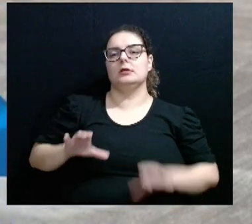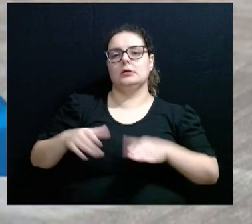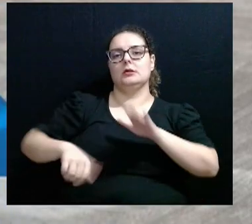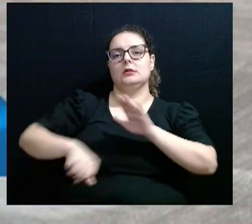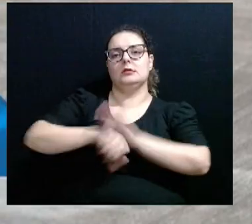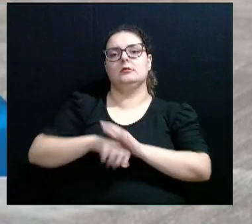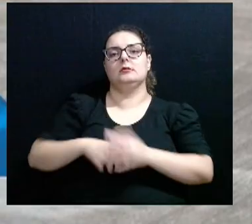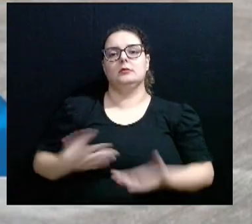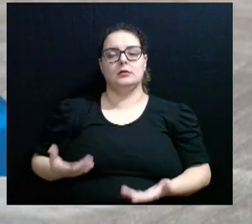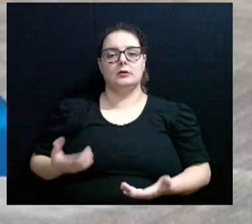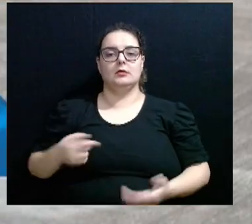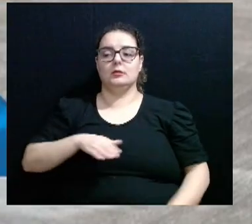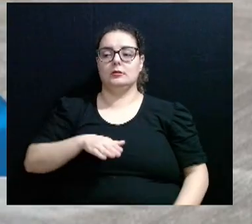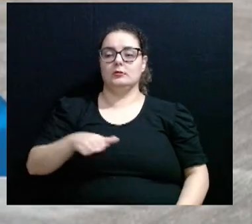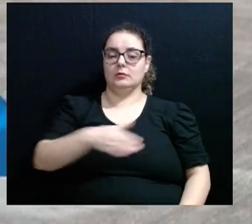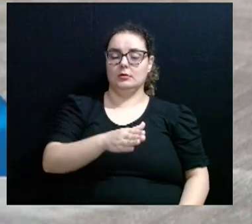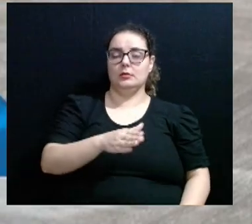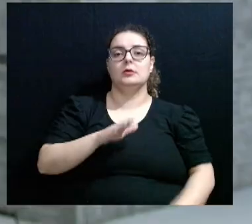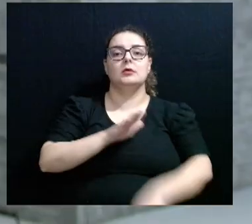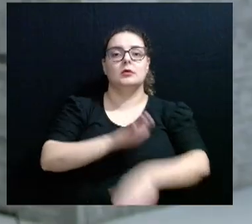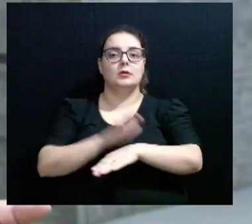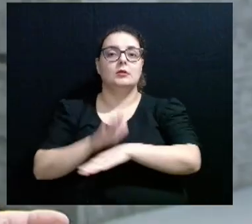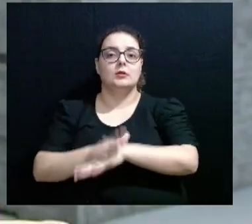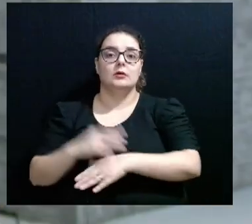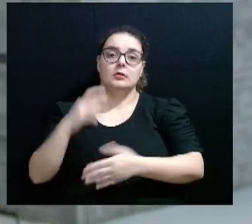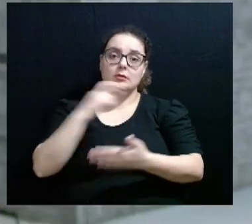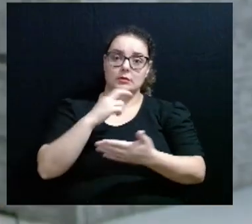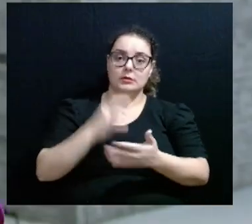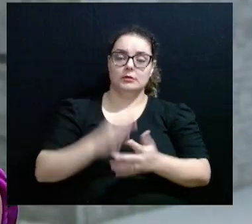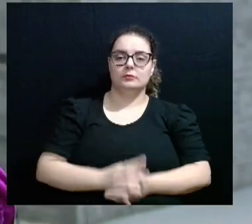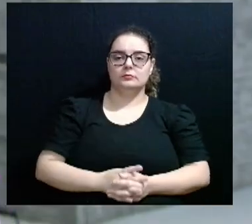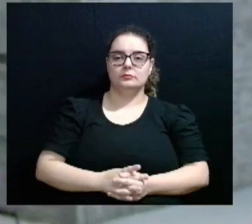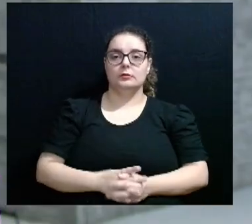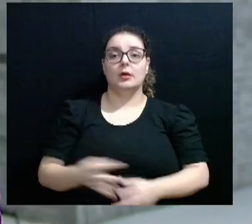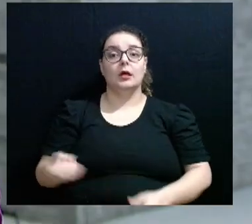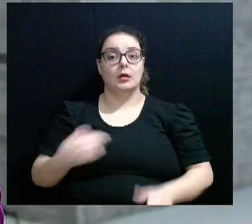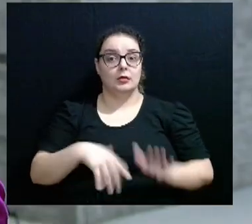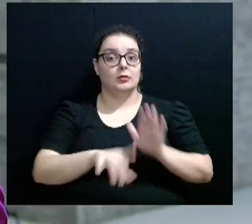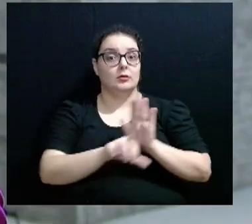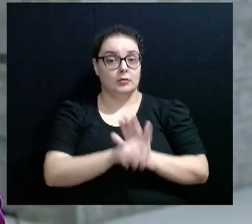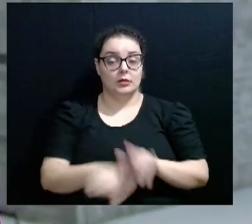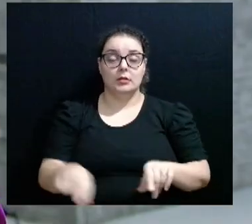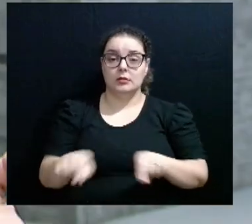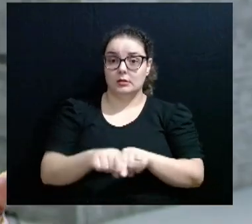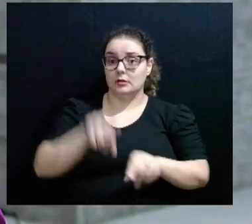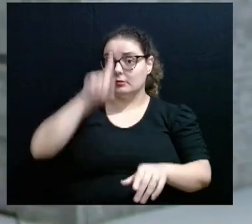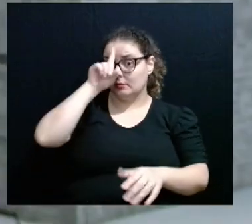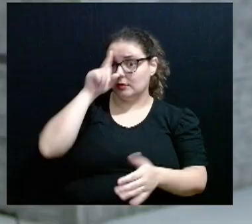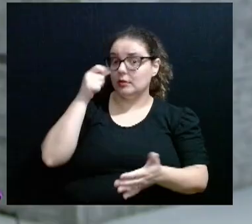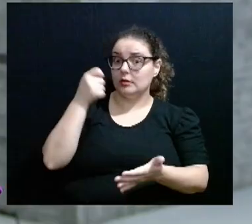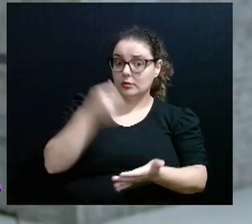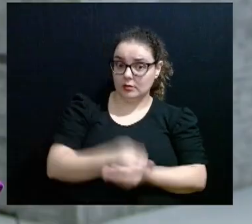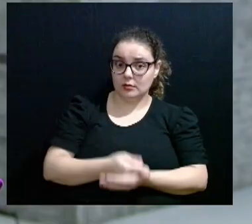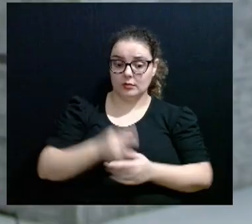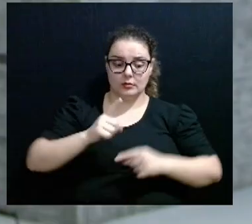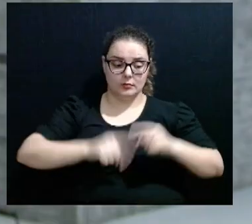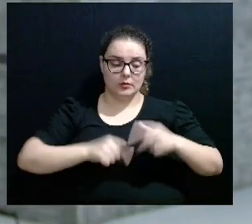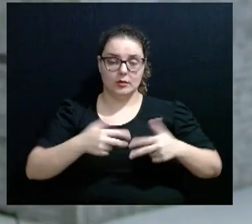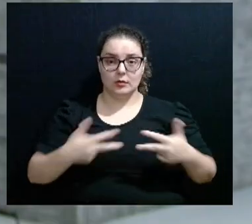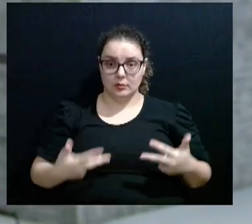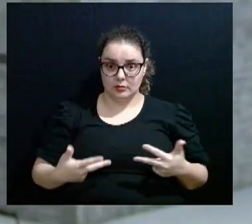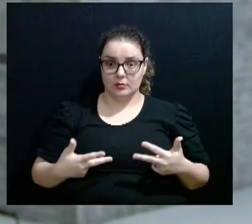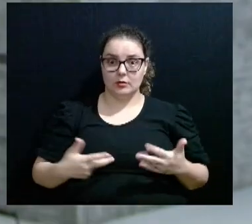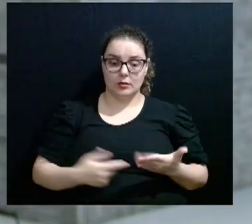está direcionando, o que vai ajudar nessas investigações. A nova legislação também determina que os equipamentos com a